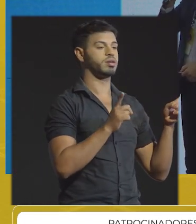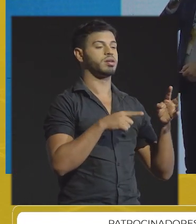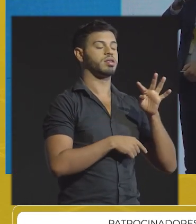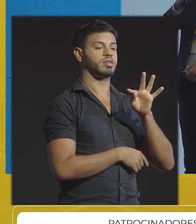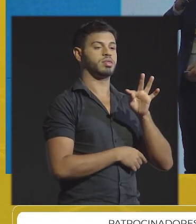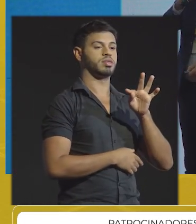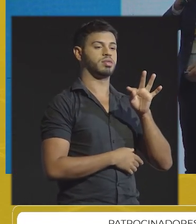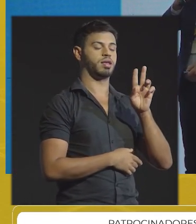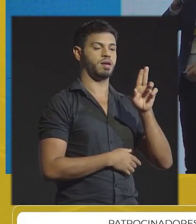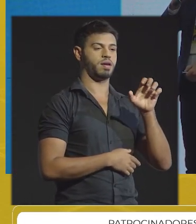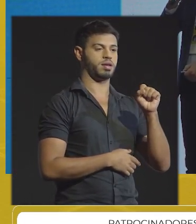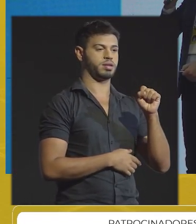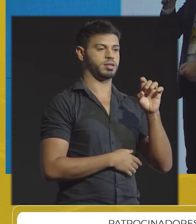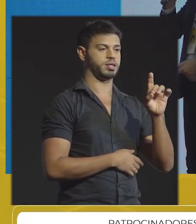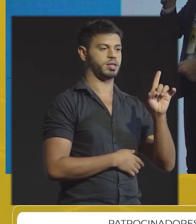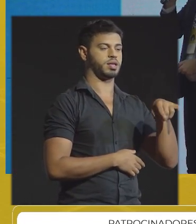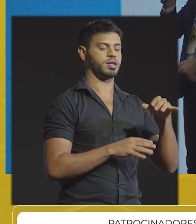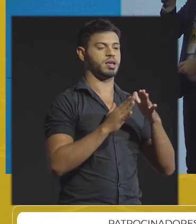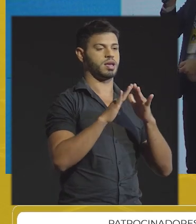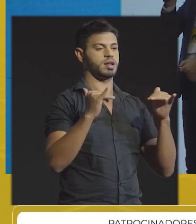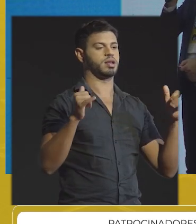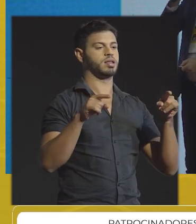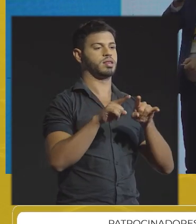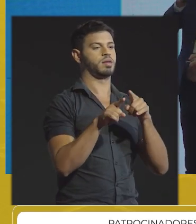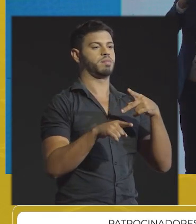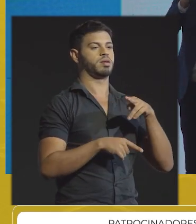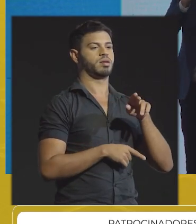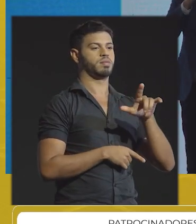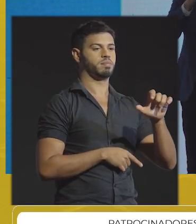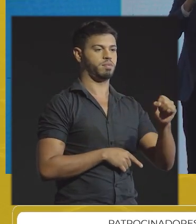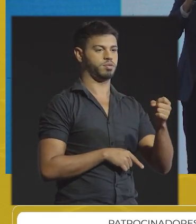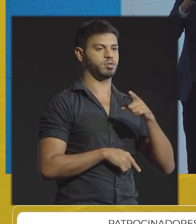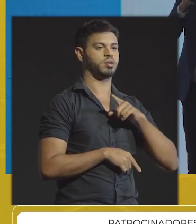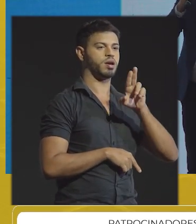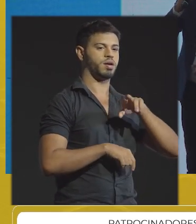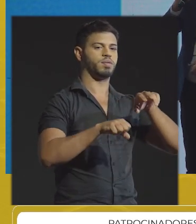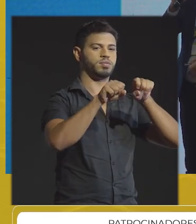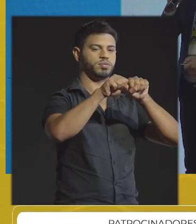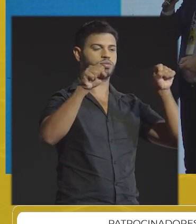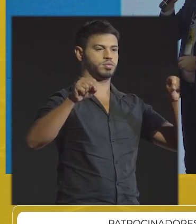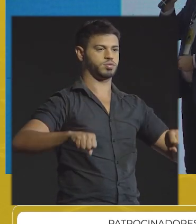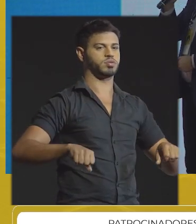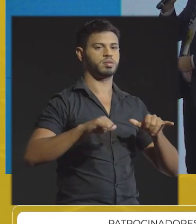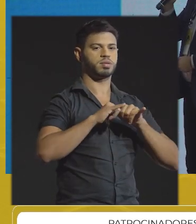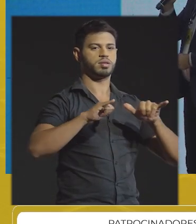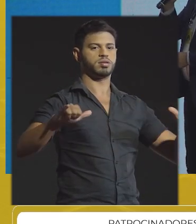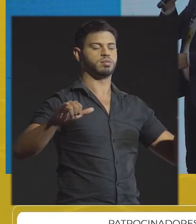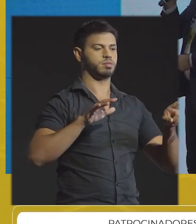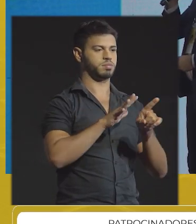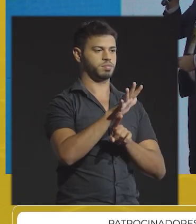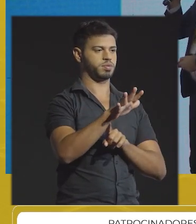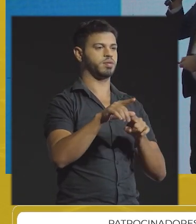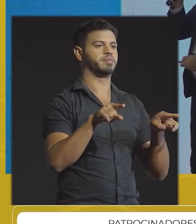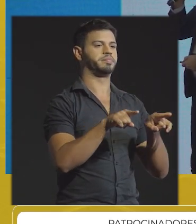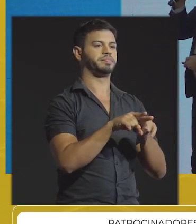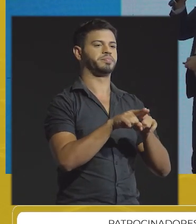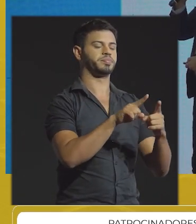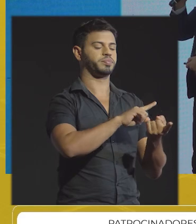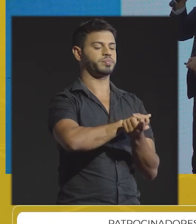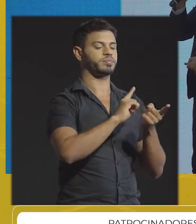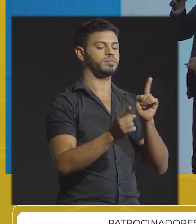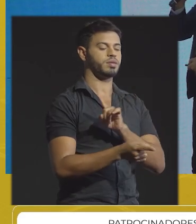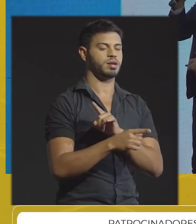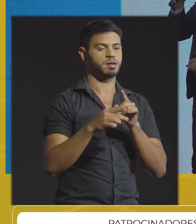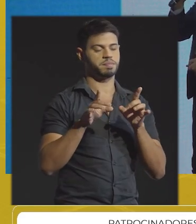te que é a tarifa de energia propriamente e a tuj que é a tarifa do uso do sistema de distribuição ao migrar pro mercado